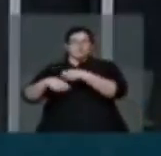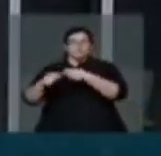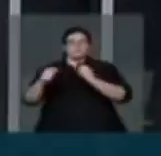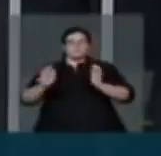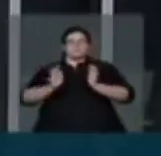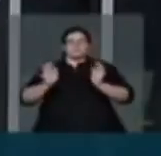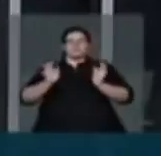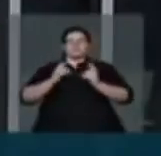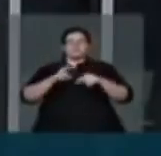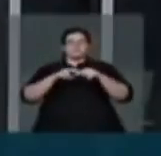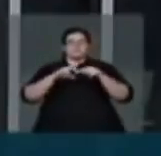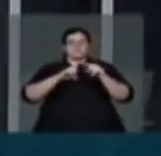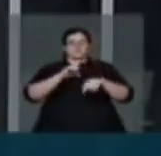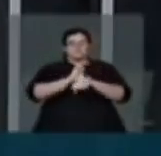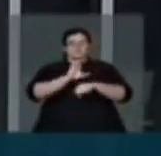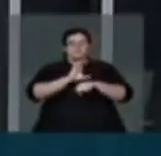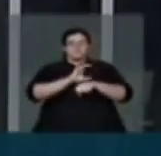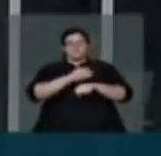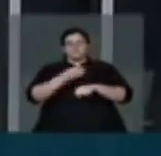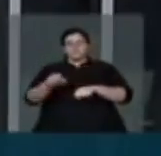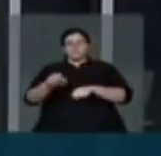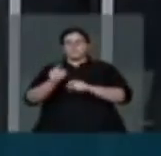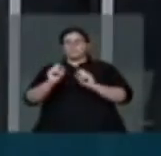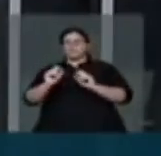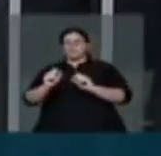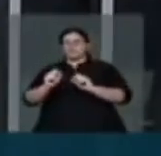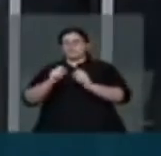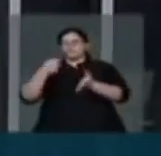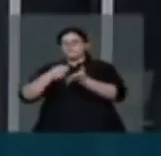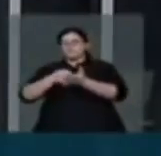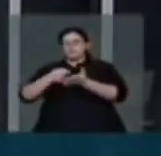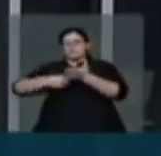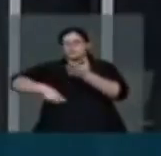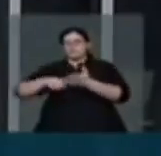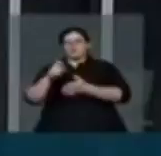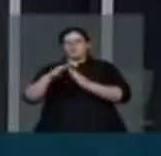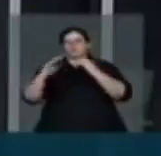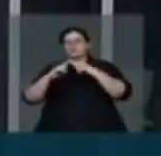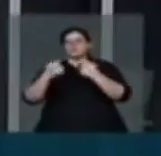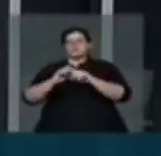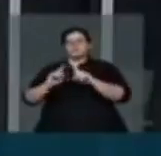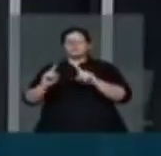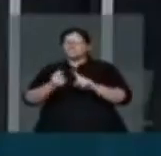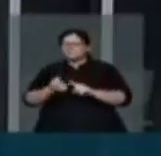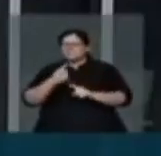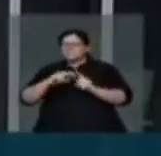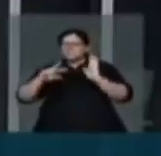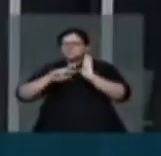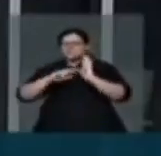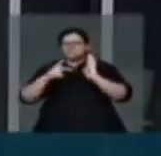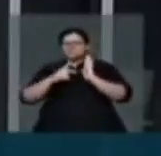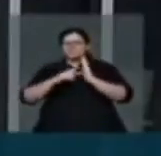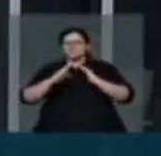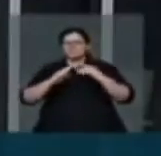dispositivo constitucional que dá imunidade fiscal às igrejas. Significa que, na prática, elas não pagam impostos